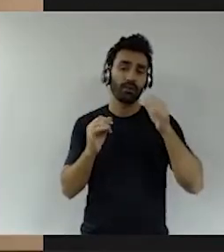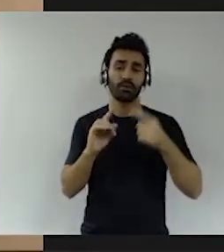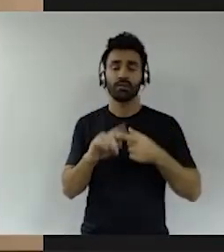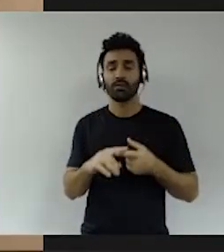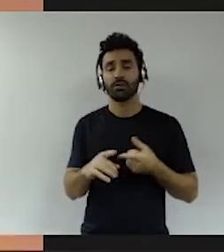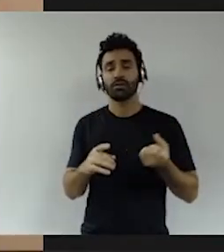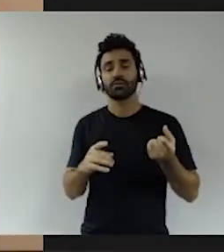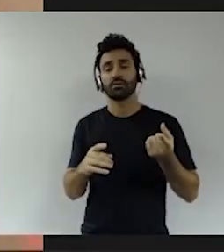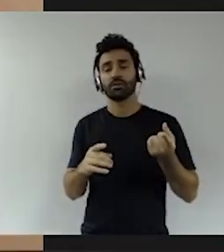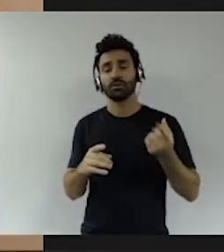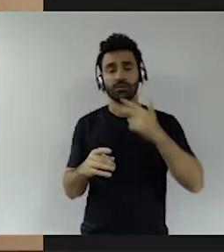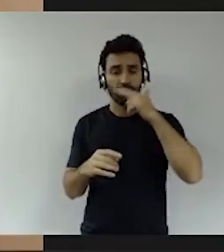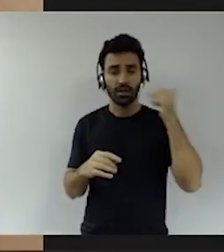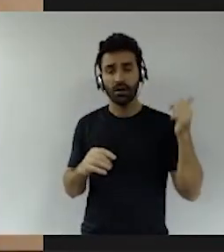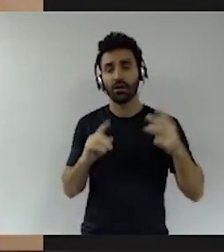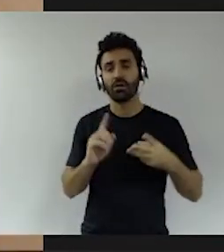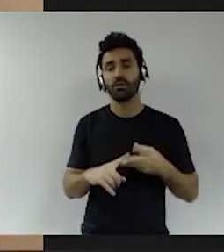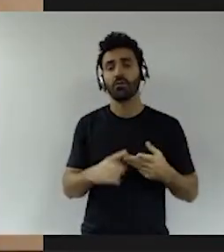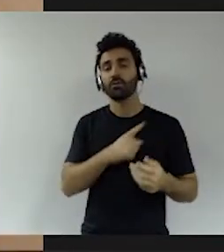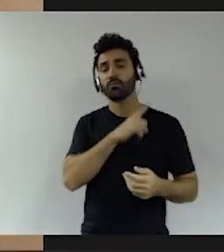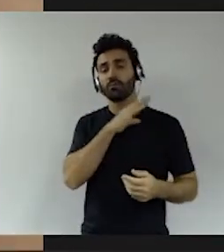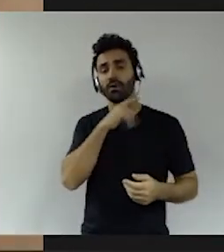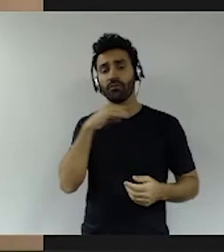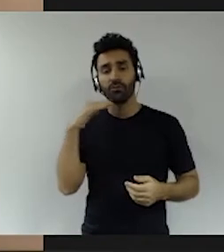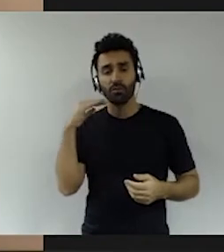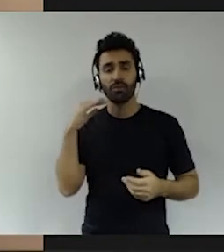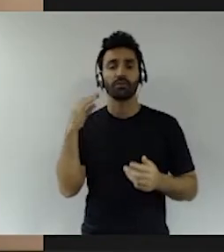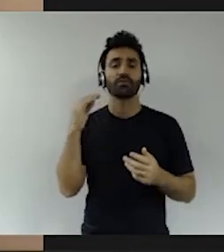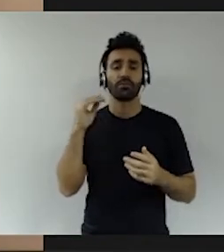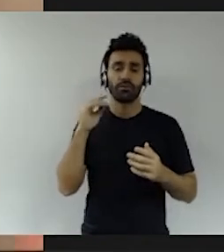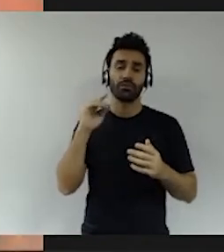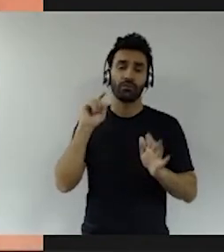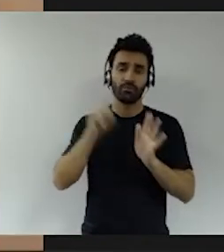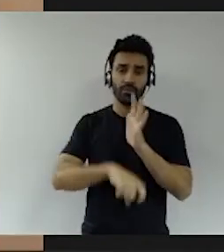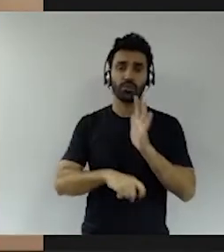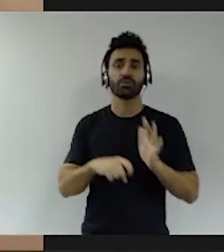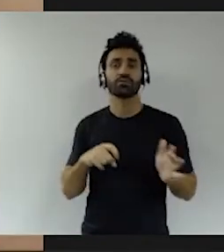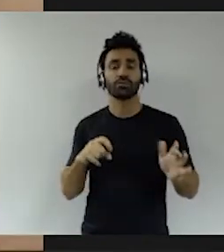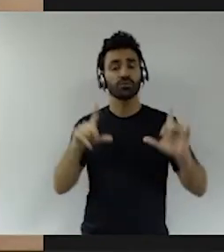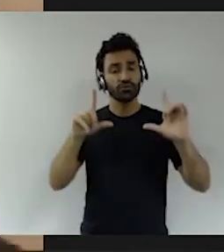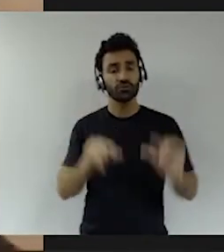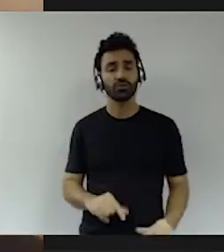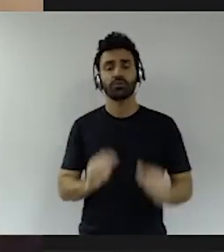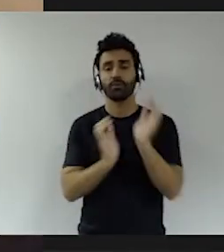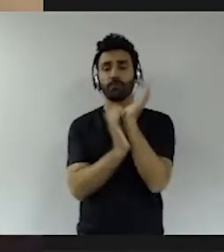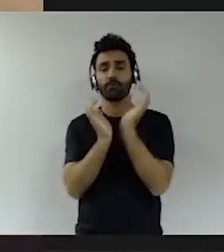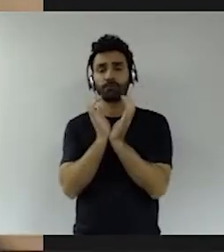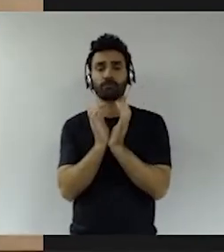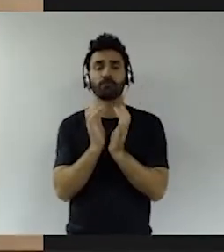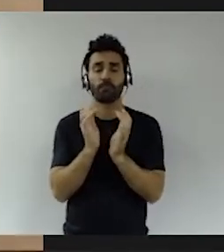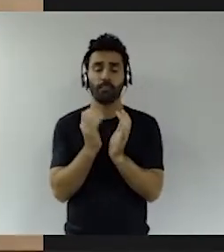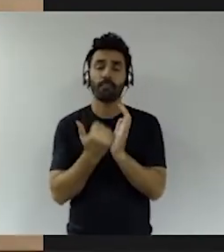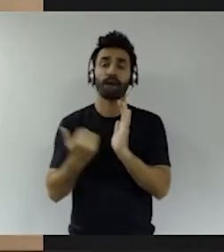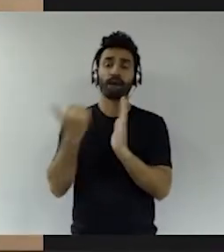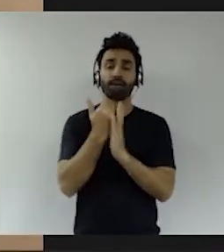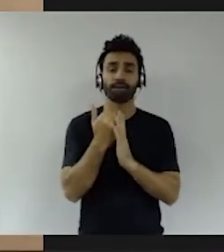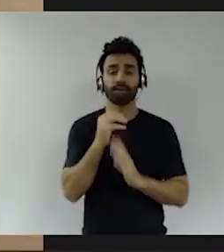perfume, né, dos supérfluos. A gente desburocratiza, desonera a folha, vendo de que forma a gente